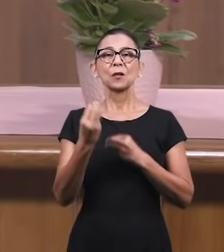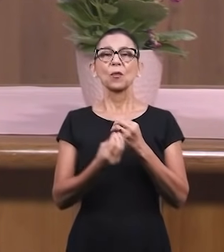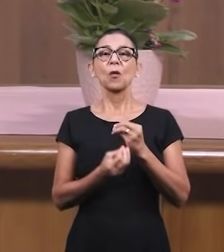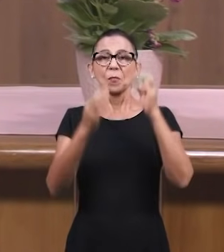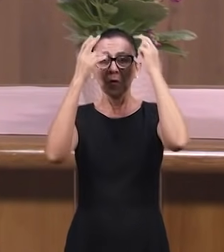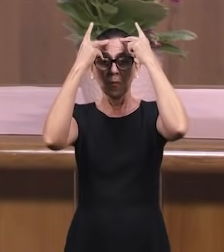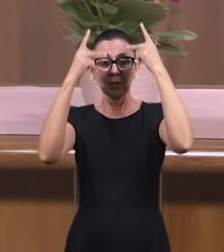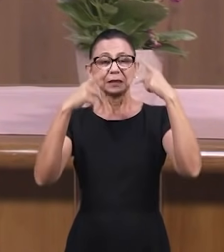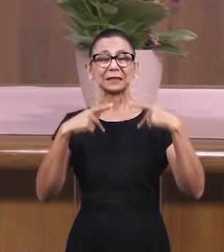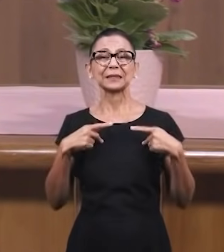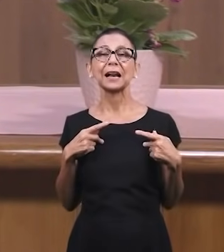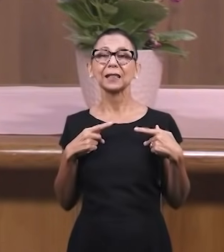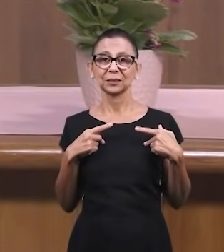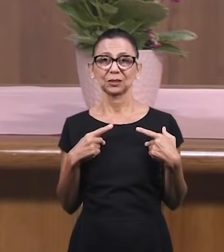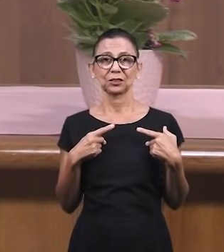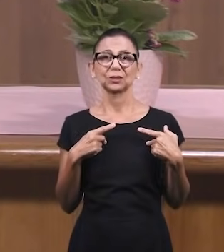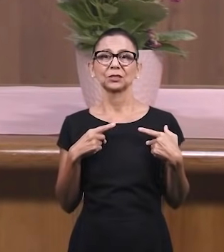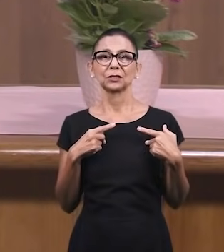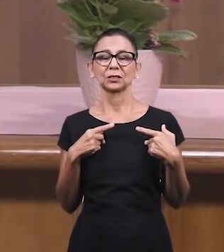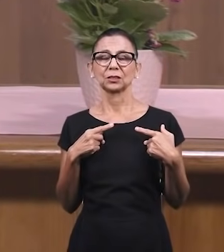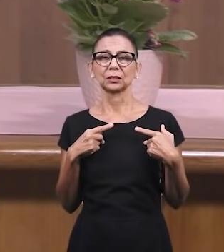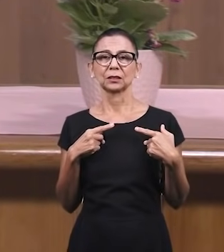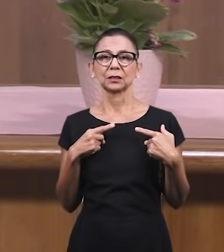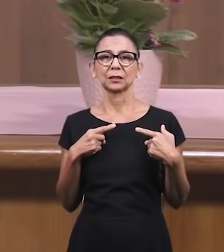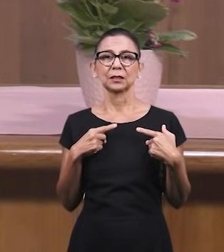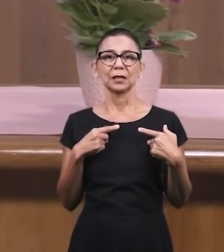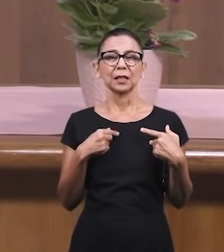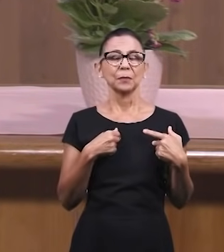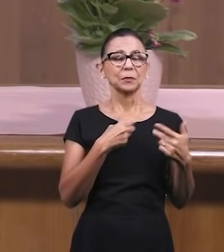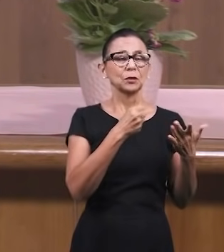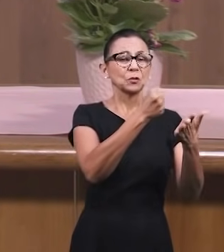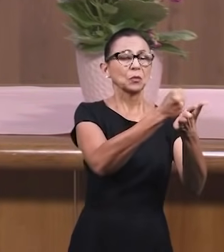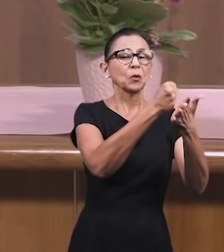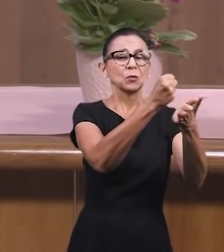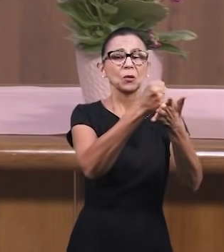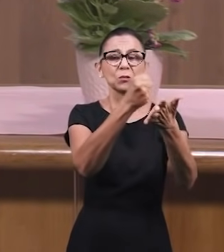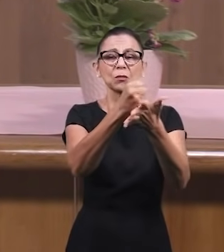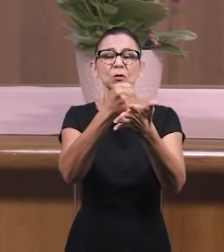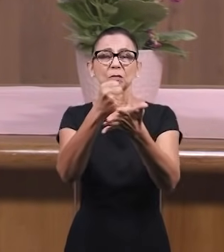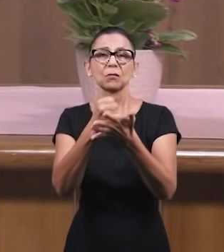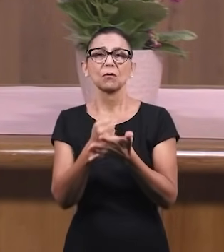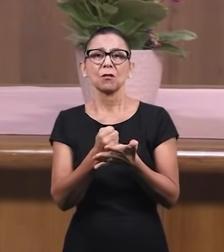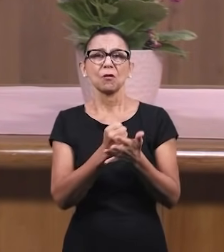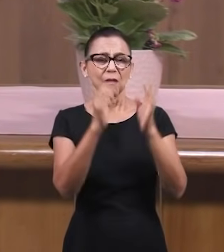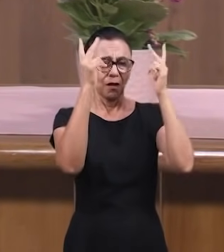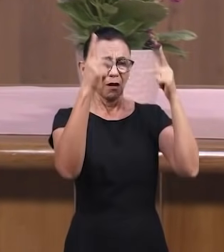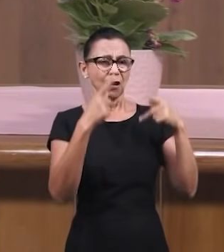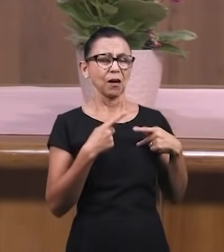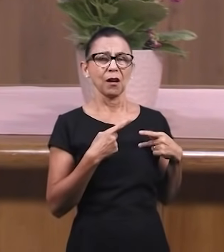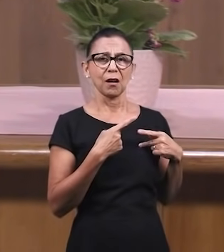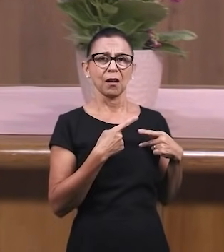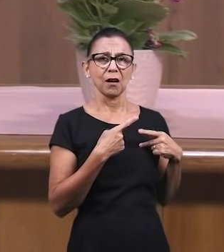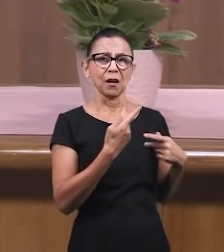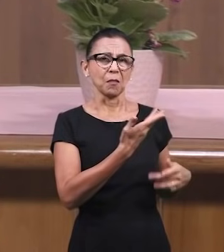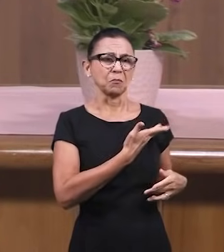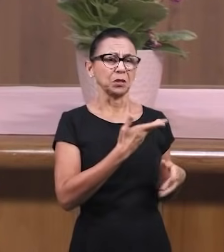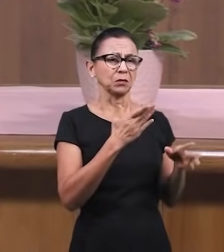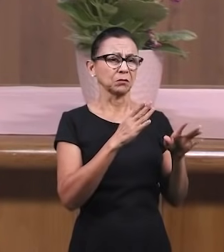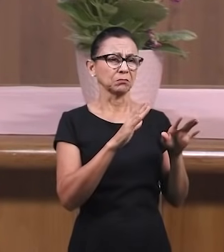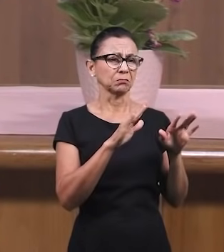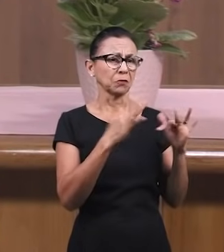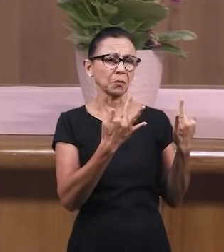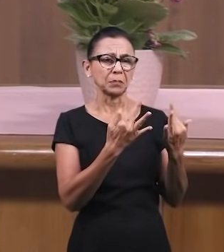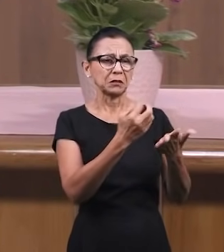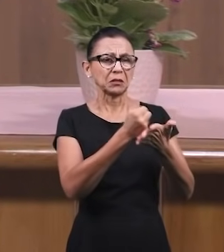do homem nos salvar, mas há possibilidade de clamarmos ao Senhor, de pedirmos intensamente ao Senhor.